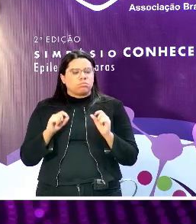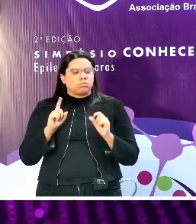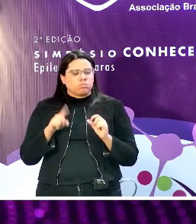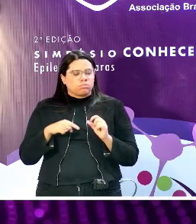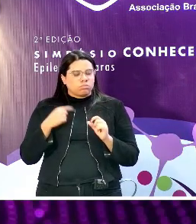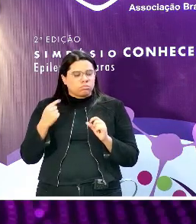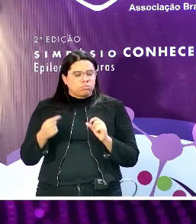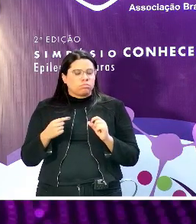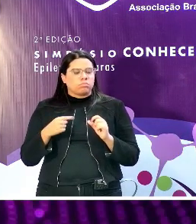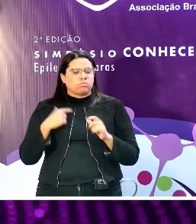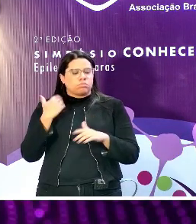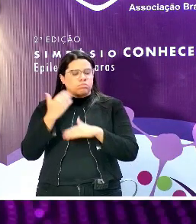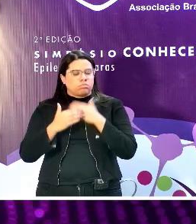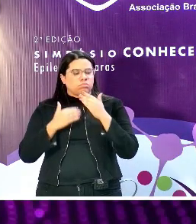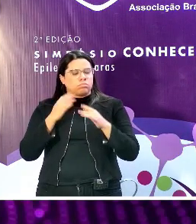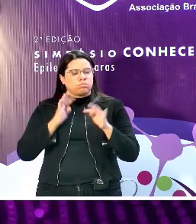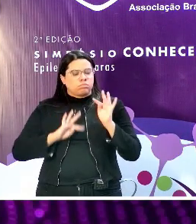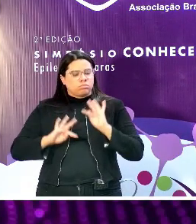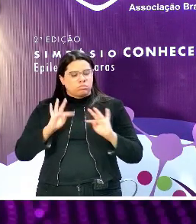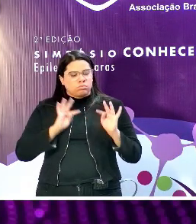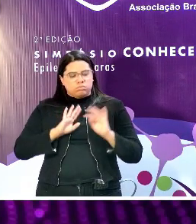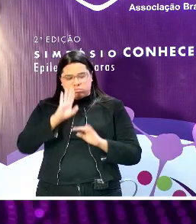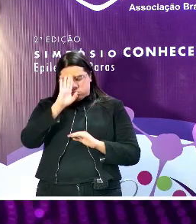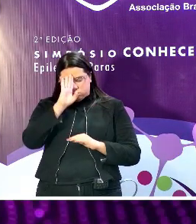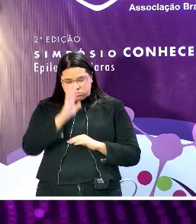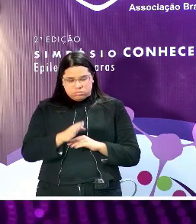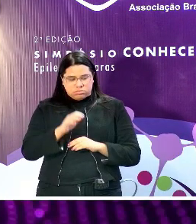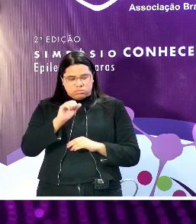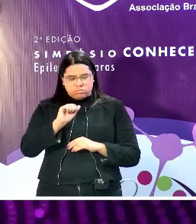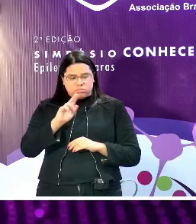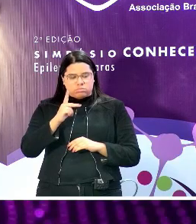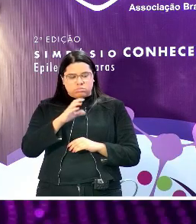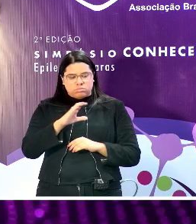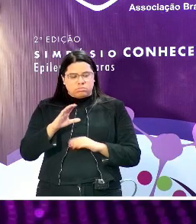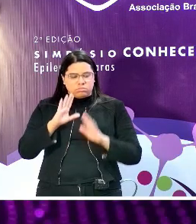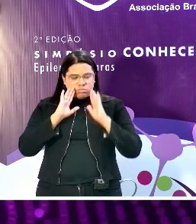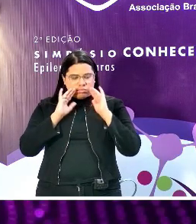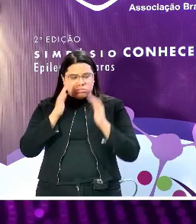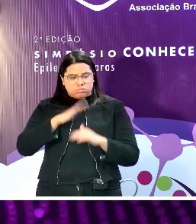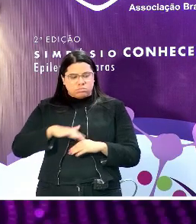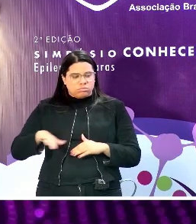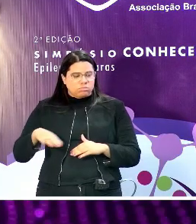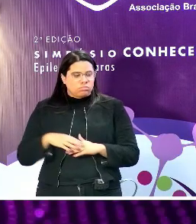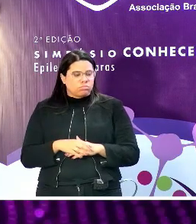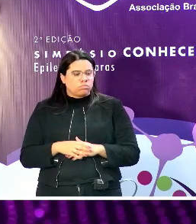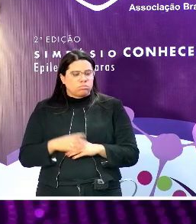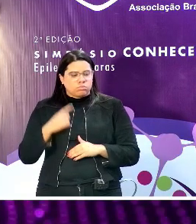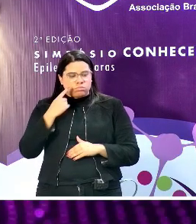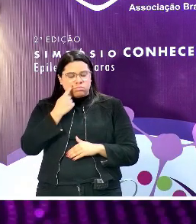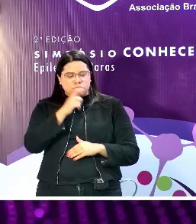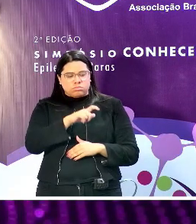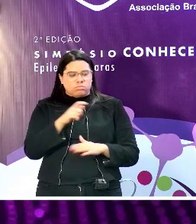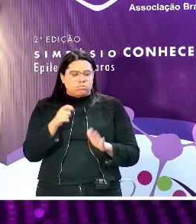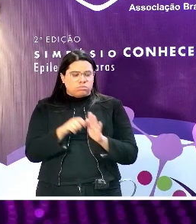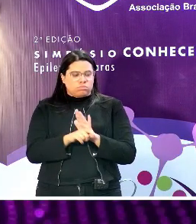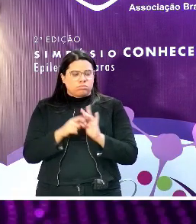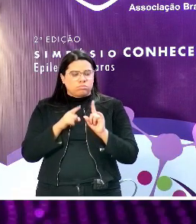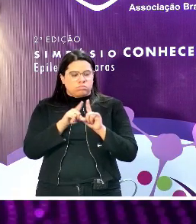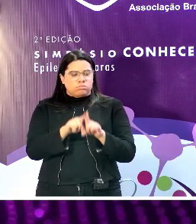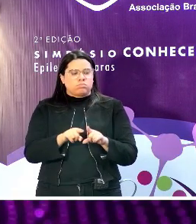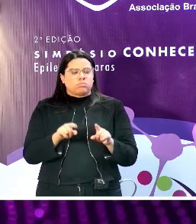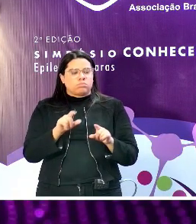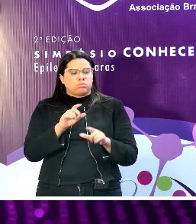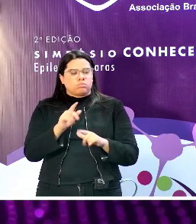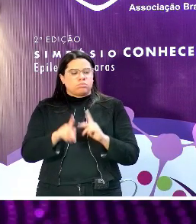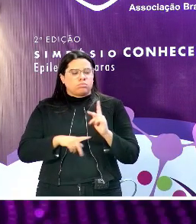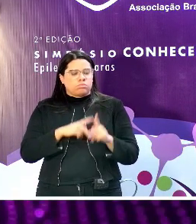para o desenvolvimento de terapias direcionadas para a hemiplegia alternante da infância. Os nossos colaboradores, né, então, o pessoal